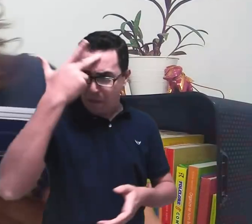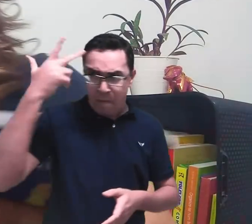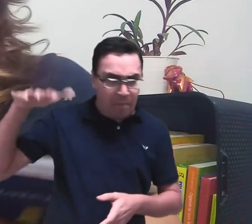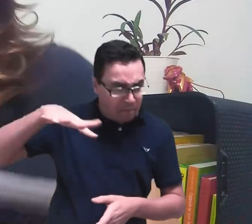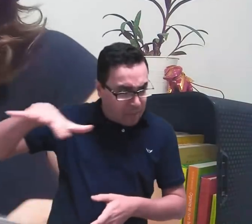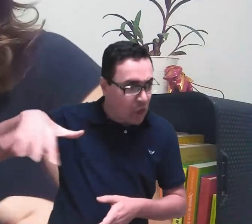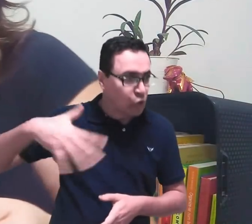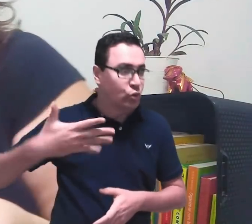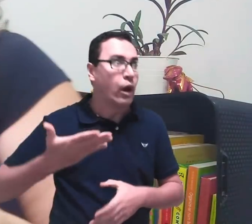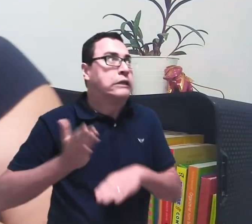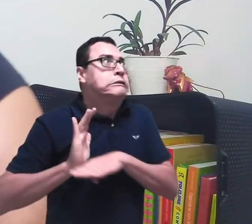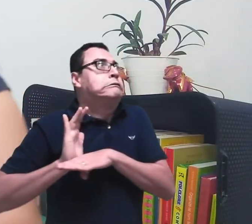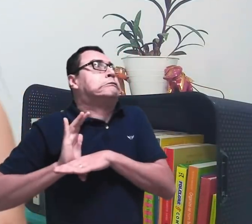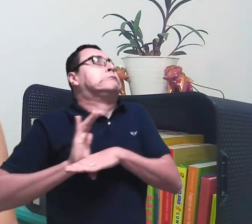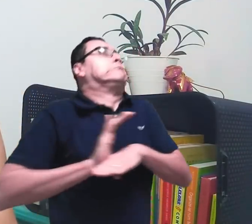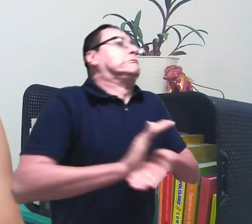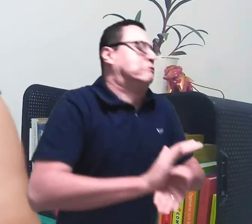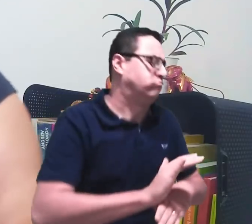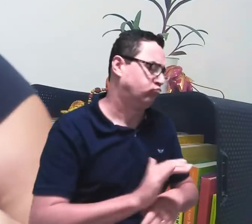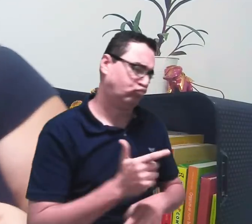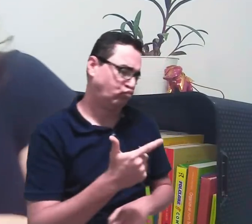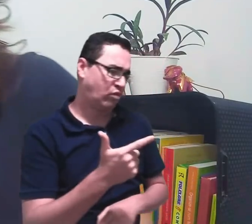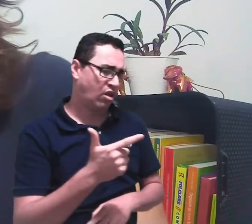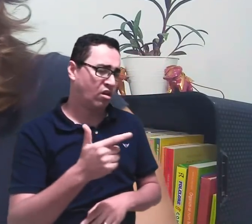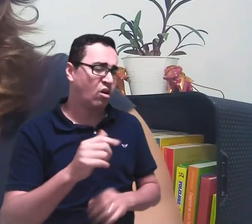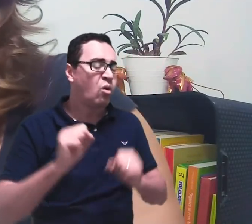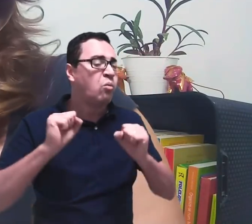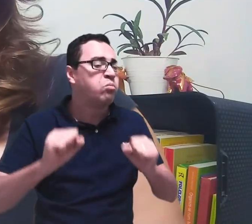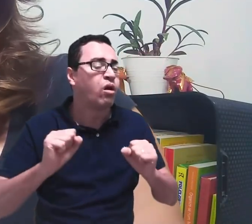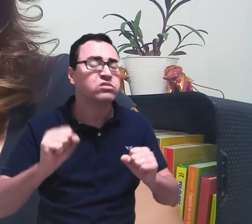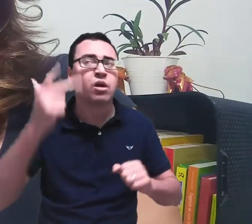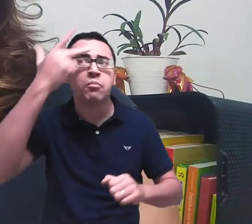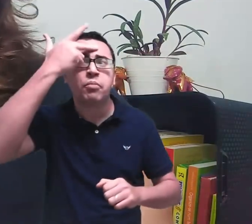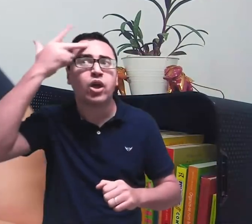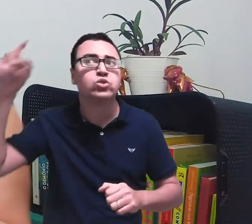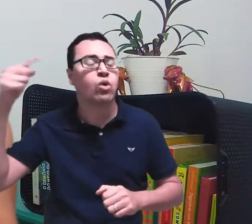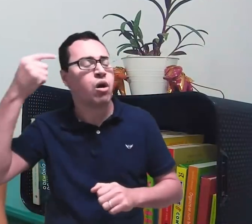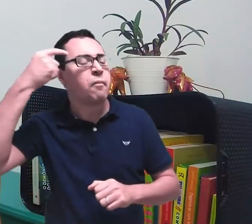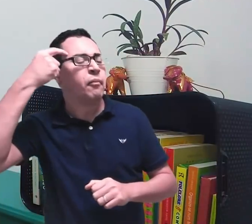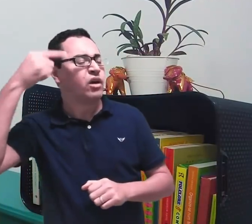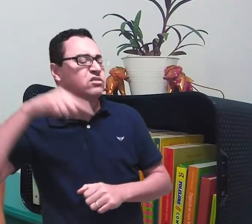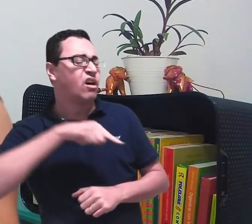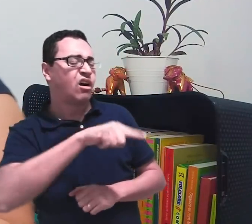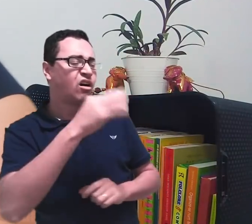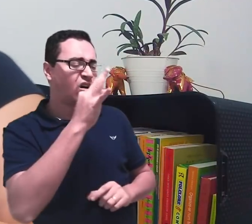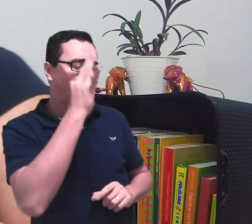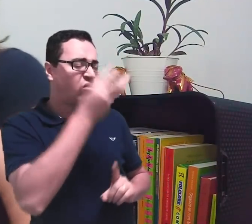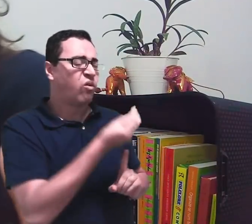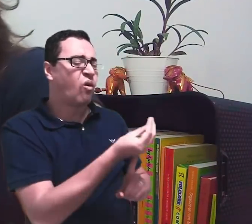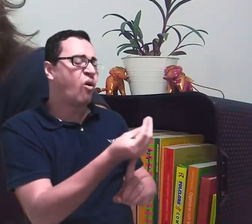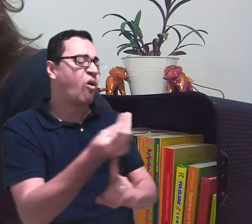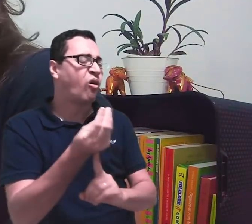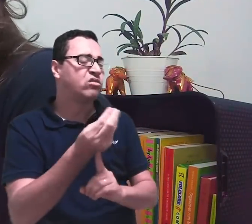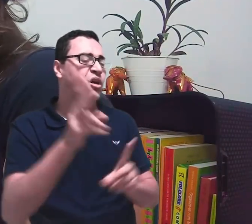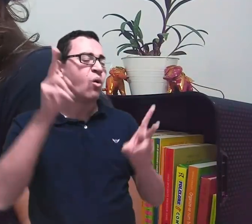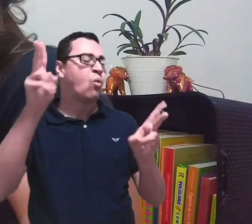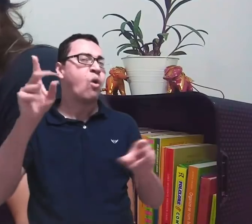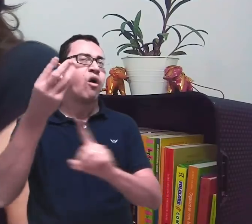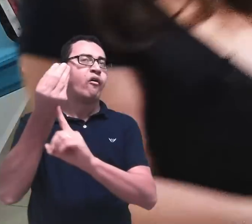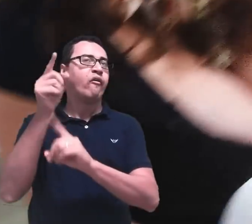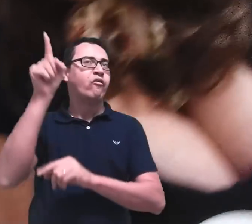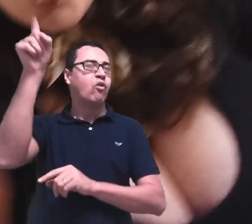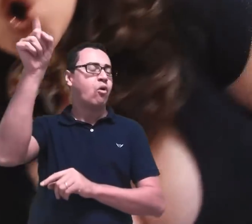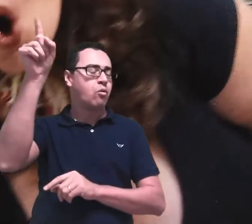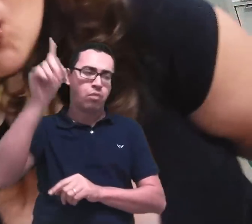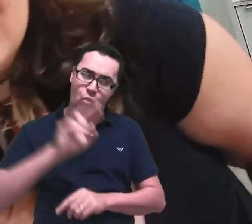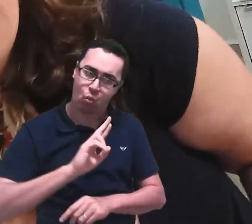vocês. Alguém que passe por aqui pode pensar que minha rosa é igual a vocês. Mas ela sozinha é mais importante